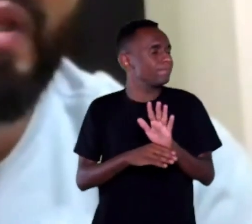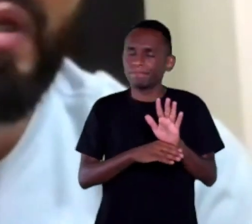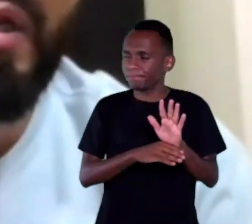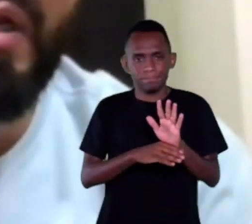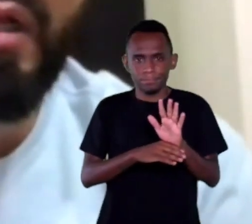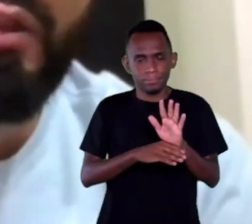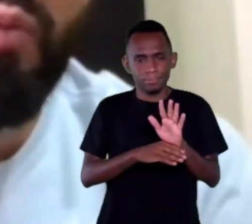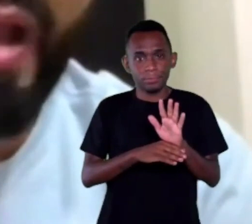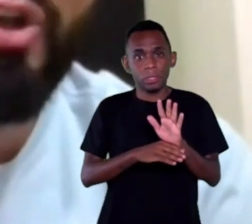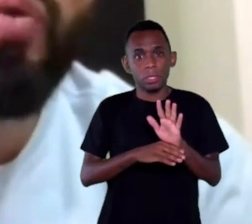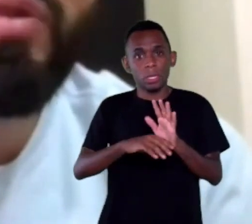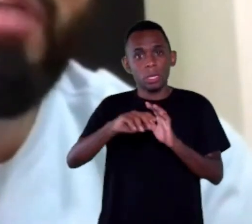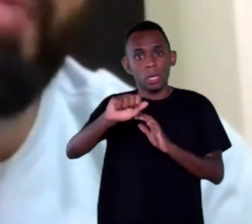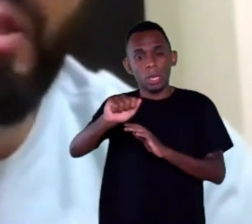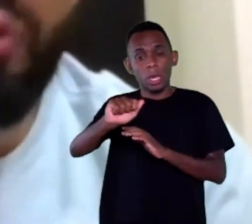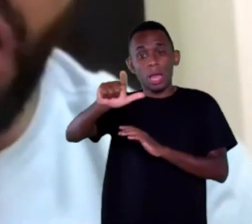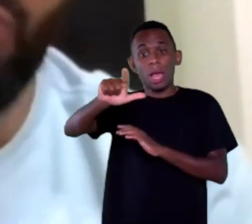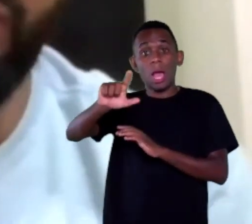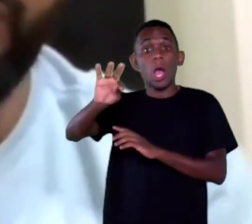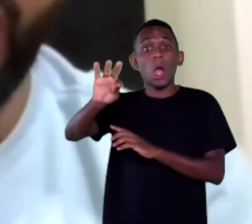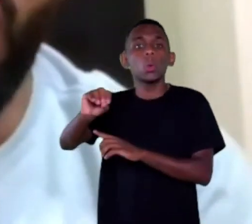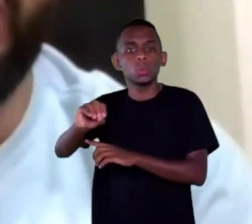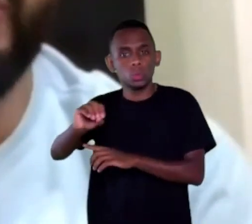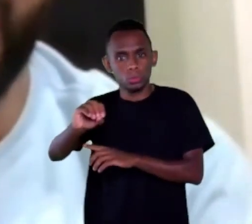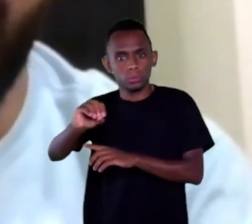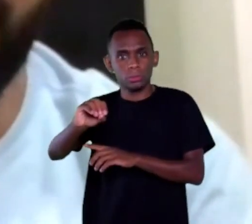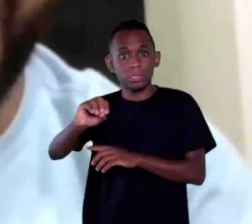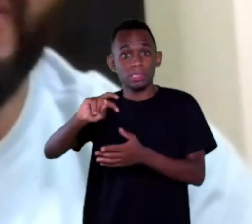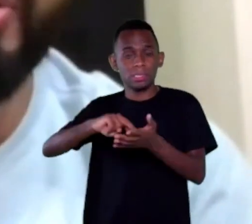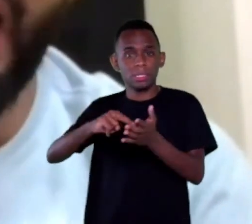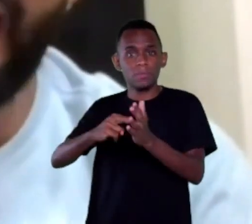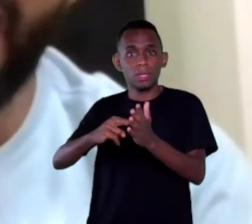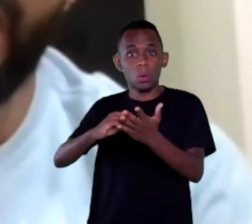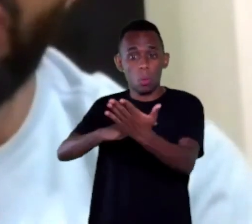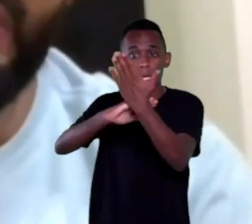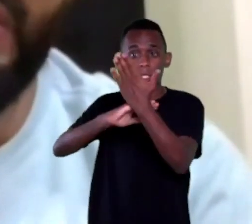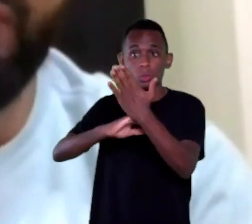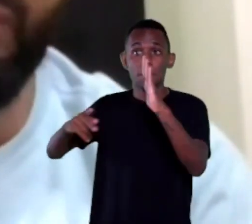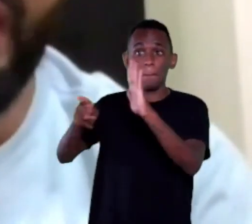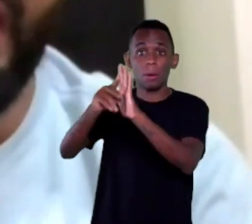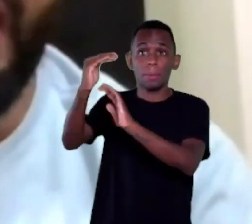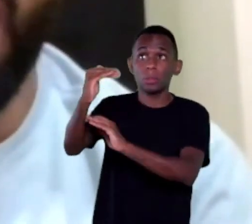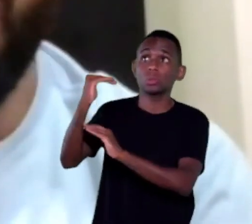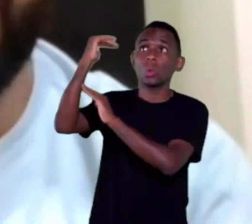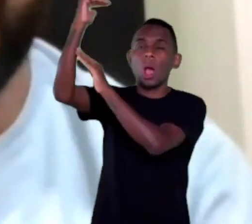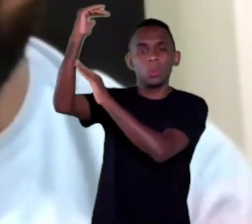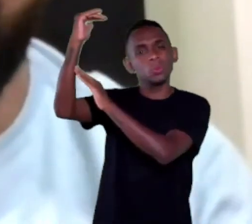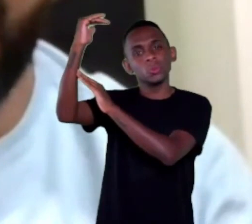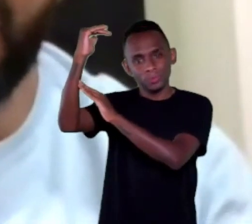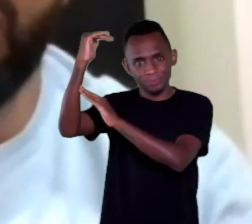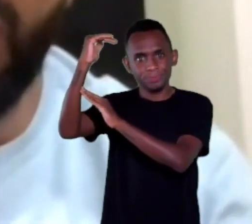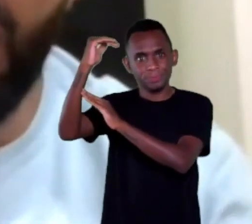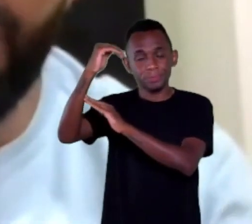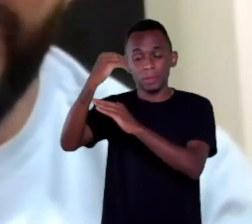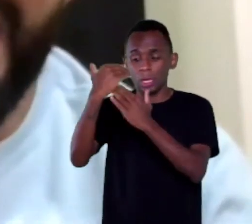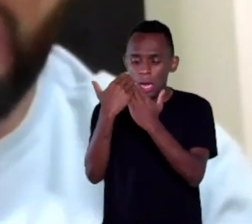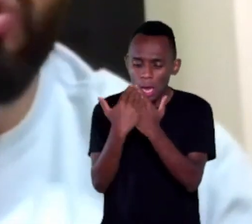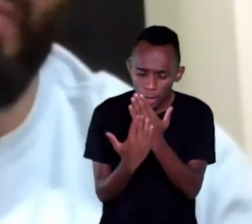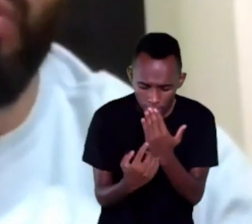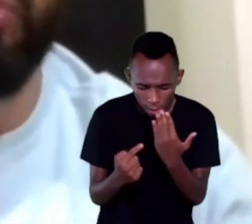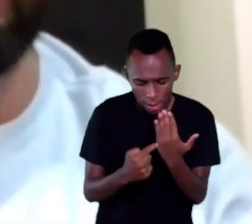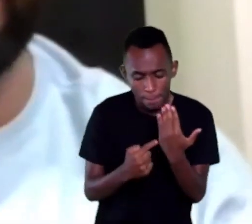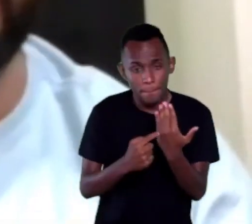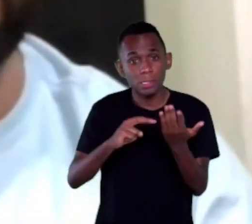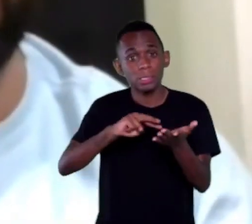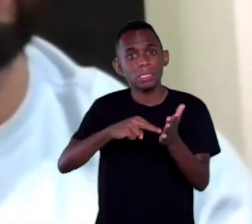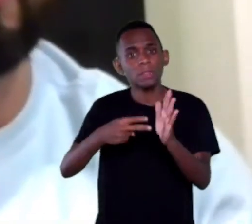L, de uma ajuda que vem do alto, onde a capa do livro é um homem carregando o peso